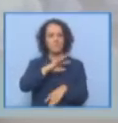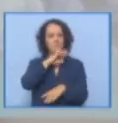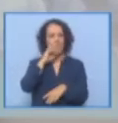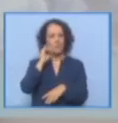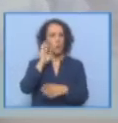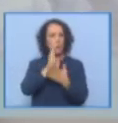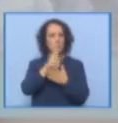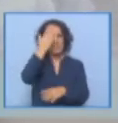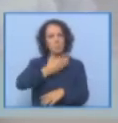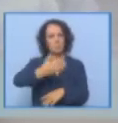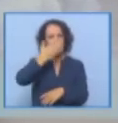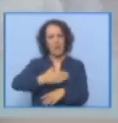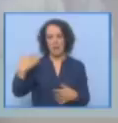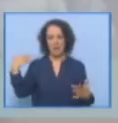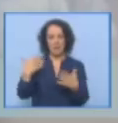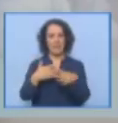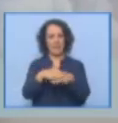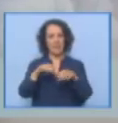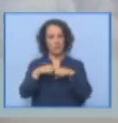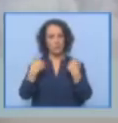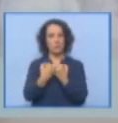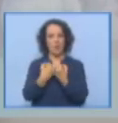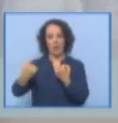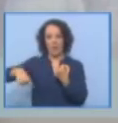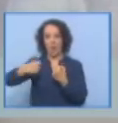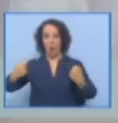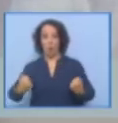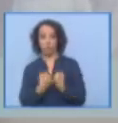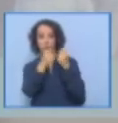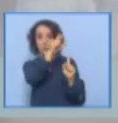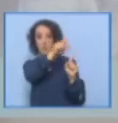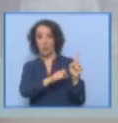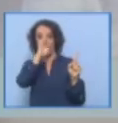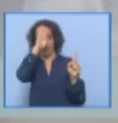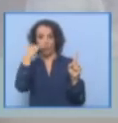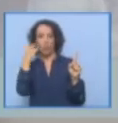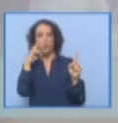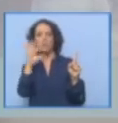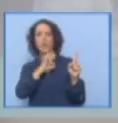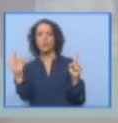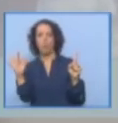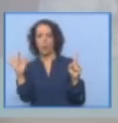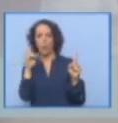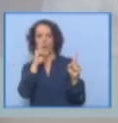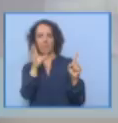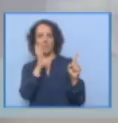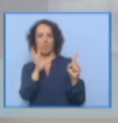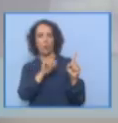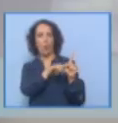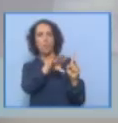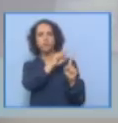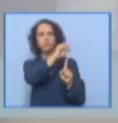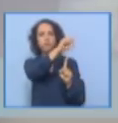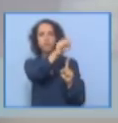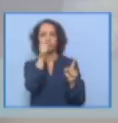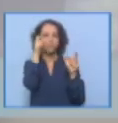de campanha, foi no campo das redes sociais que os opositores a Bolsonaro tentaram travar, digamos, a vantagem deste candidato